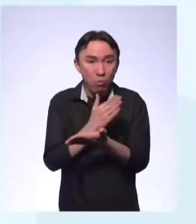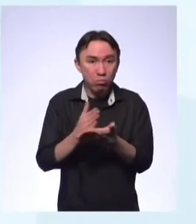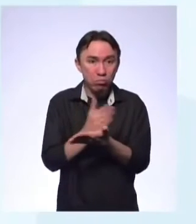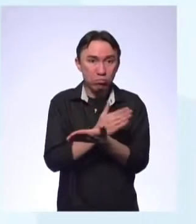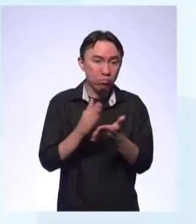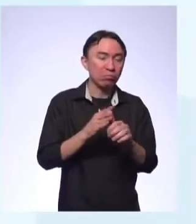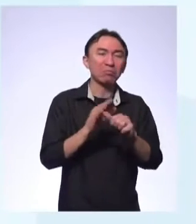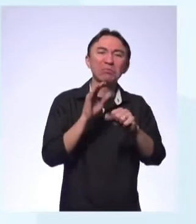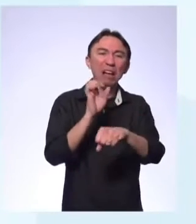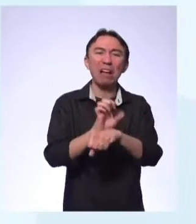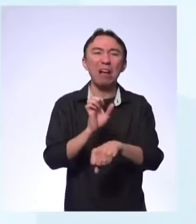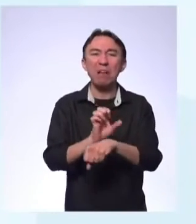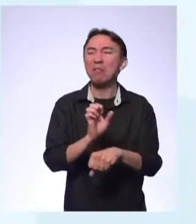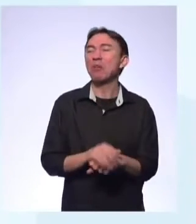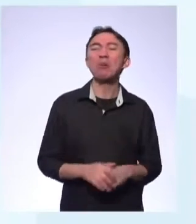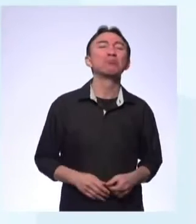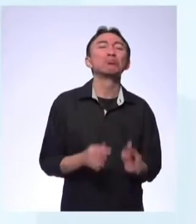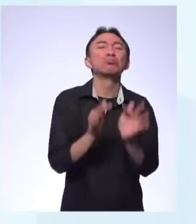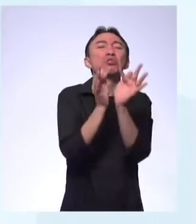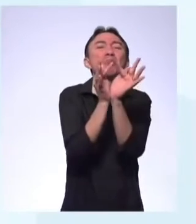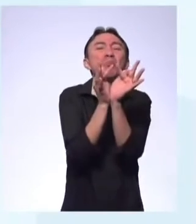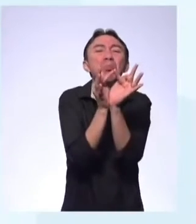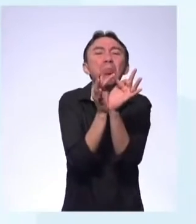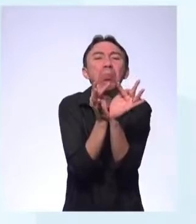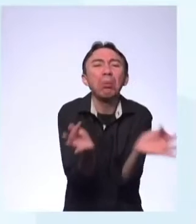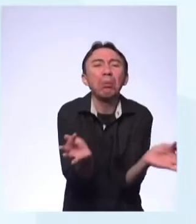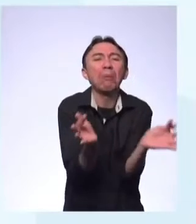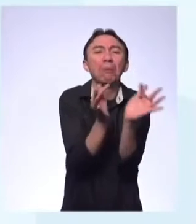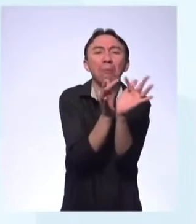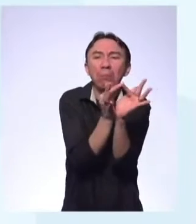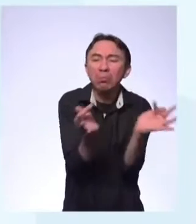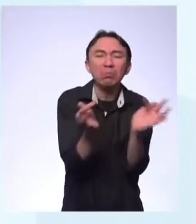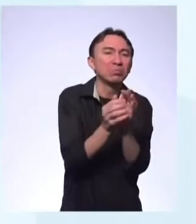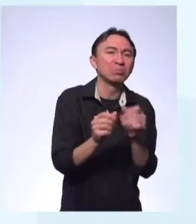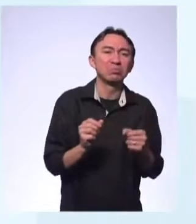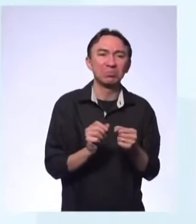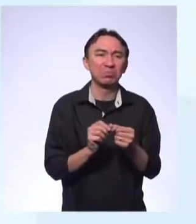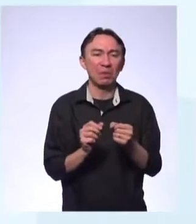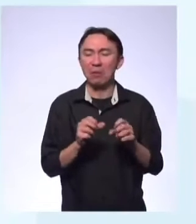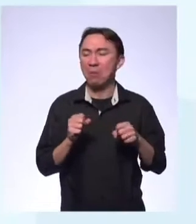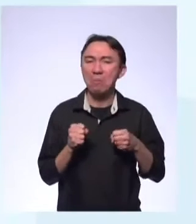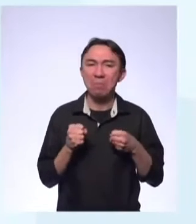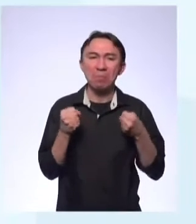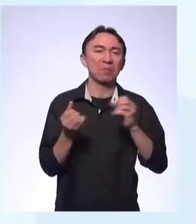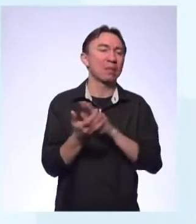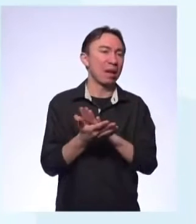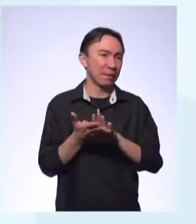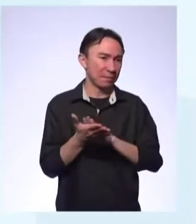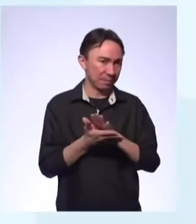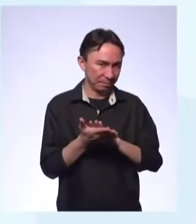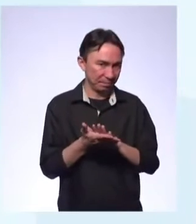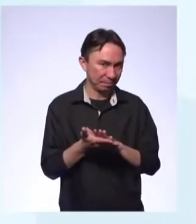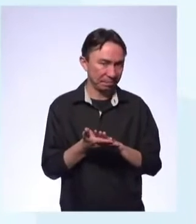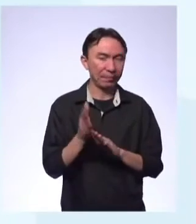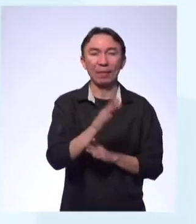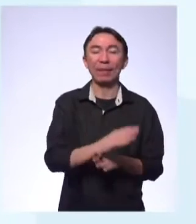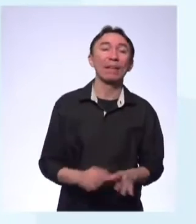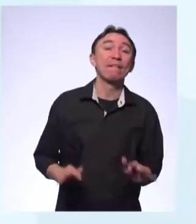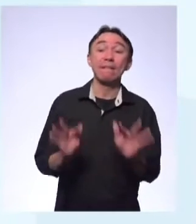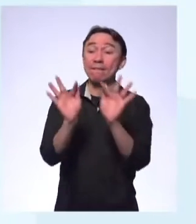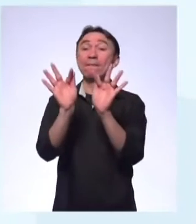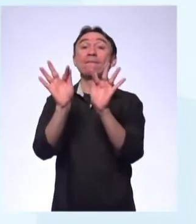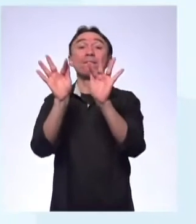paliativas né que fizeram o só o que puderam e na finalização ela propõe a urgente necessidade